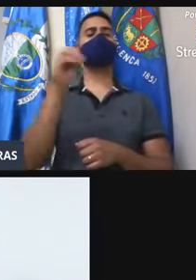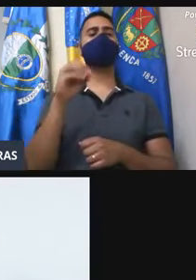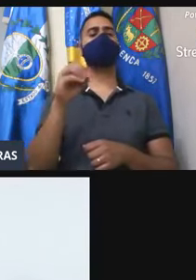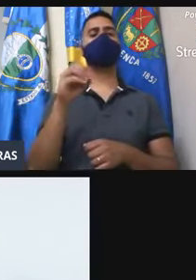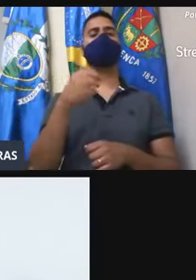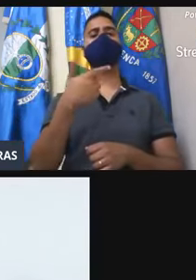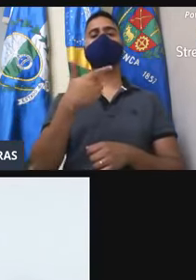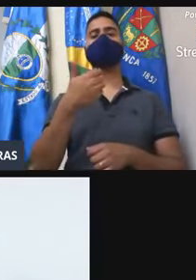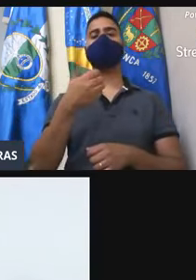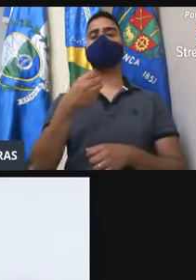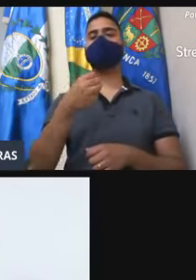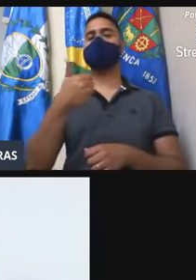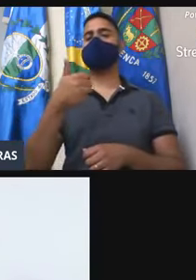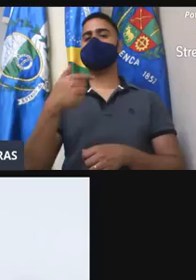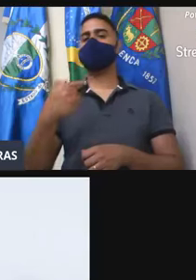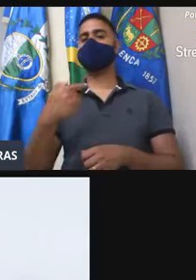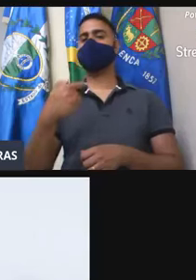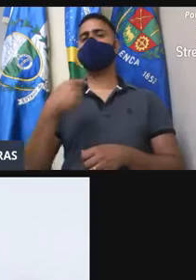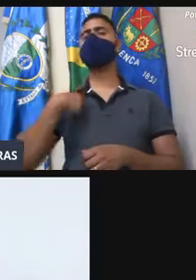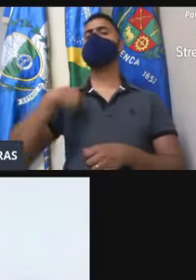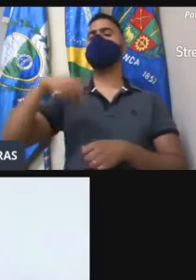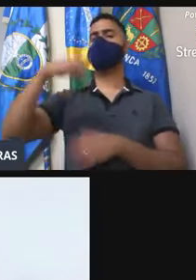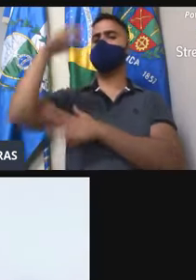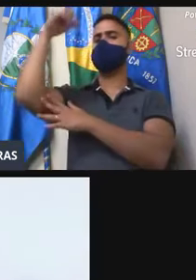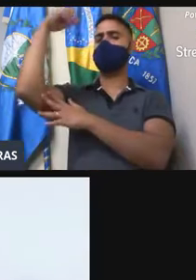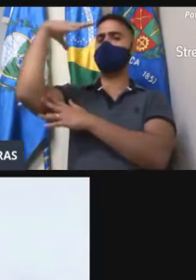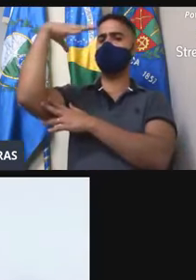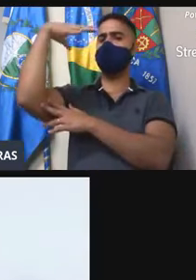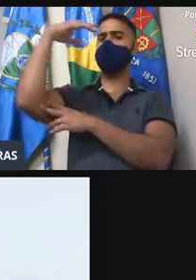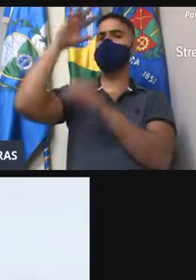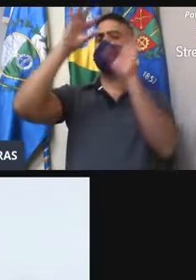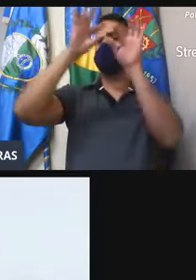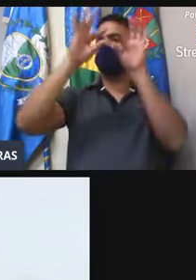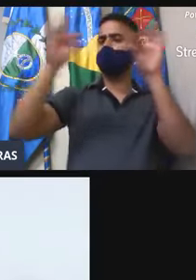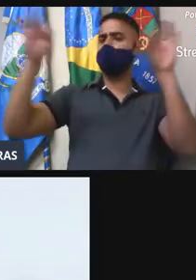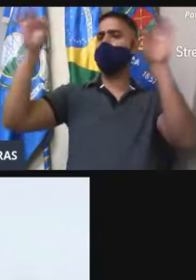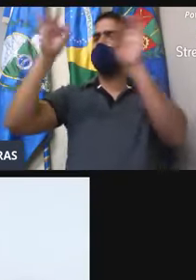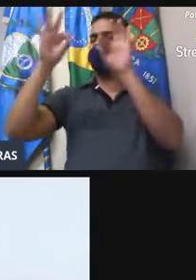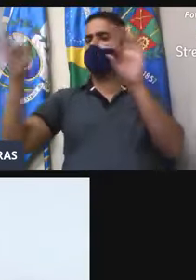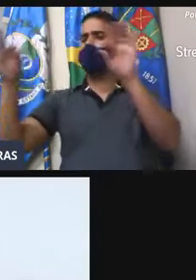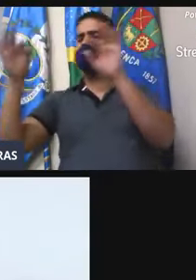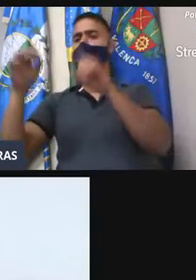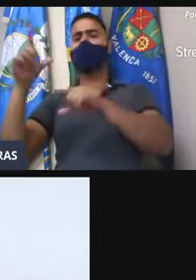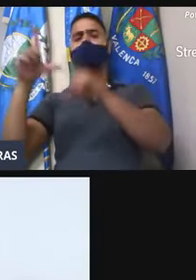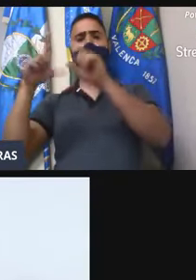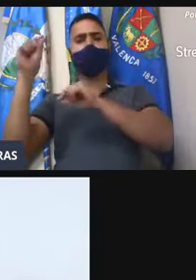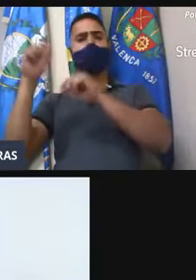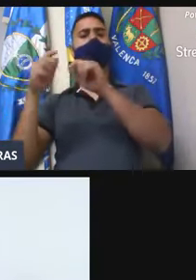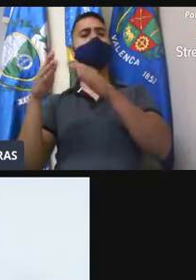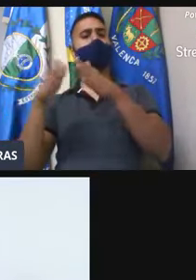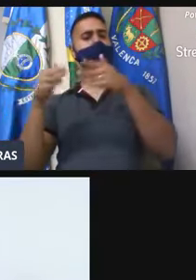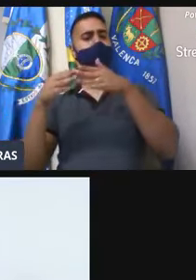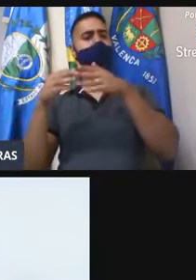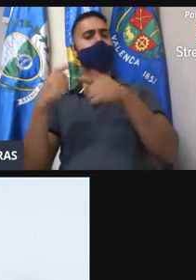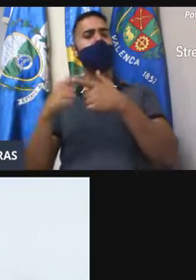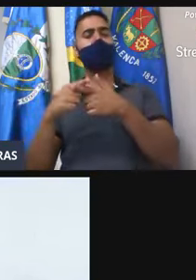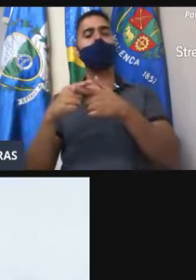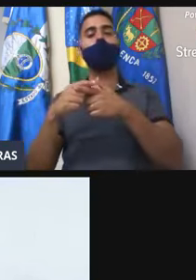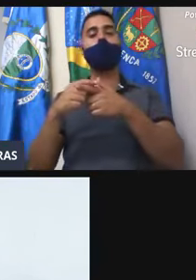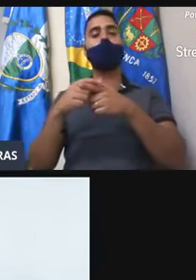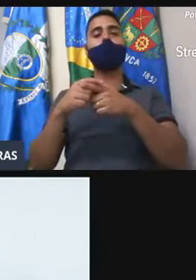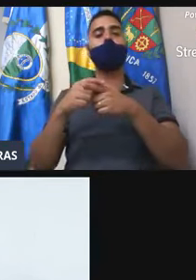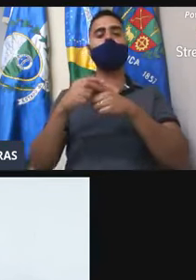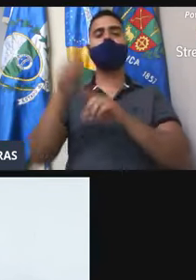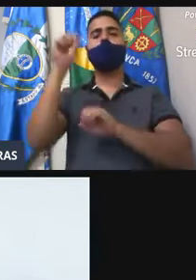Né, pedindo, vamos lá, contamos os postes, o braço de luz, o cabeamento, fica o pessoal da elétrica do município. Por quê? A Chinesinho ia